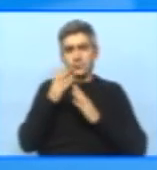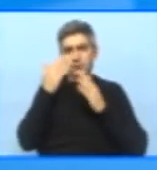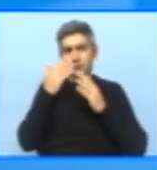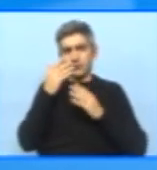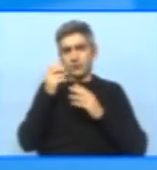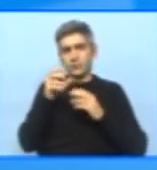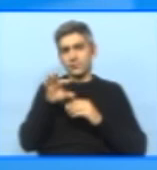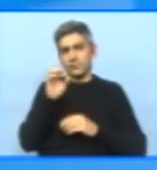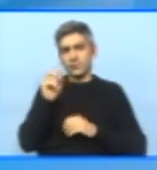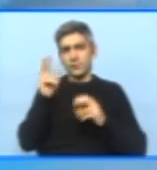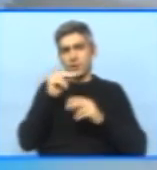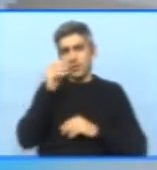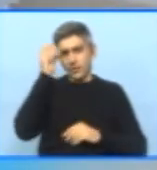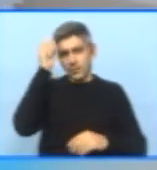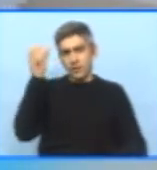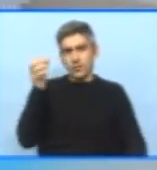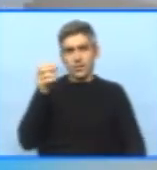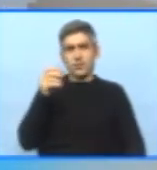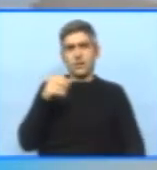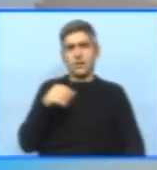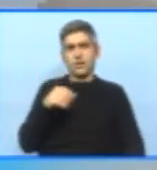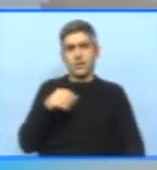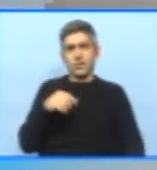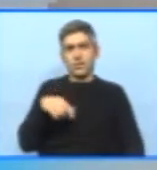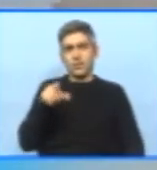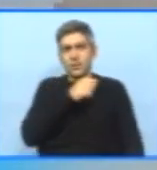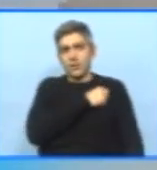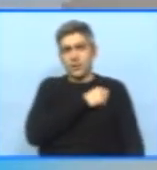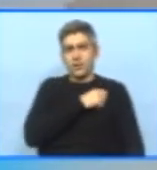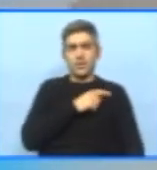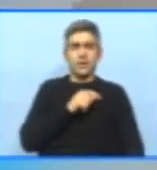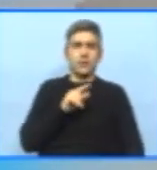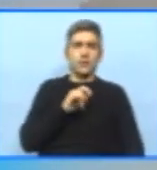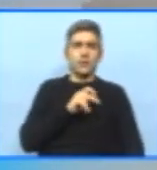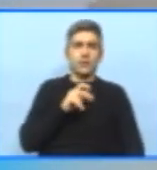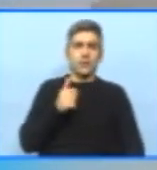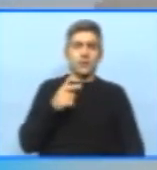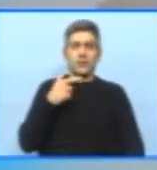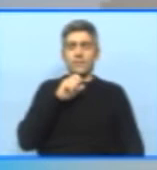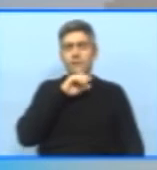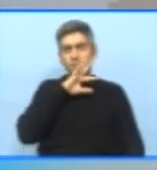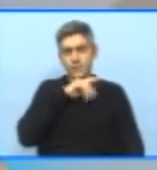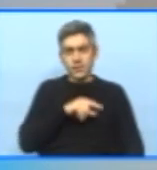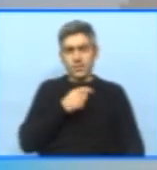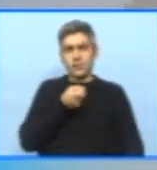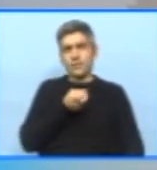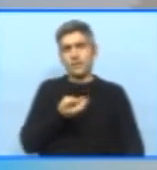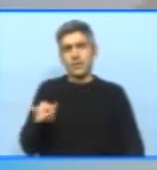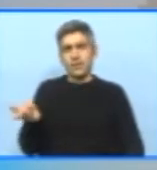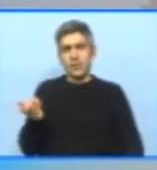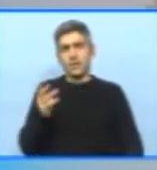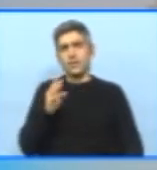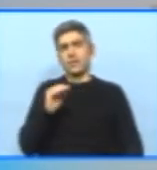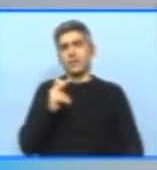novo rei, que se dirija à casa deste Eliabe. Ele tem vários filhos e claro que Samuel,